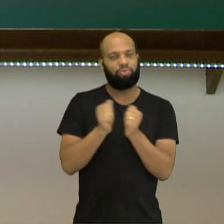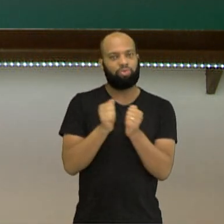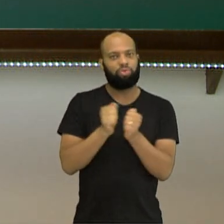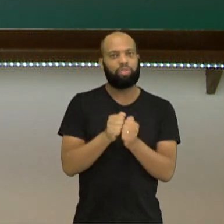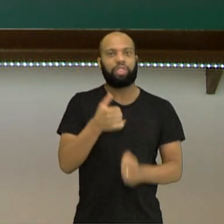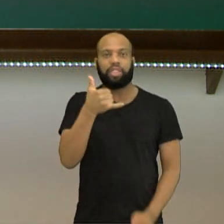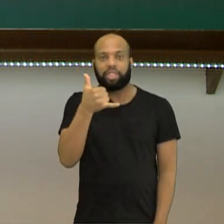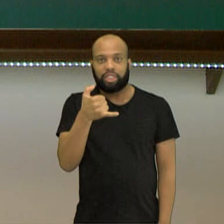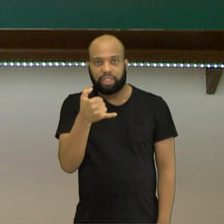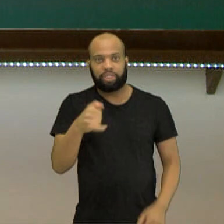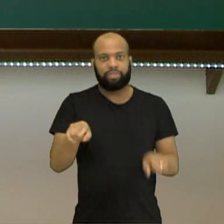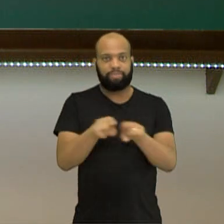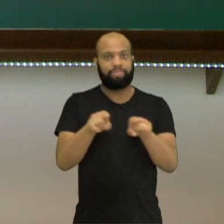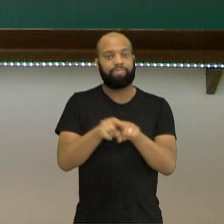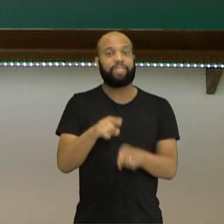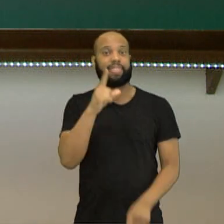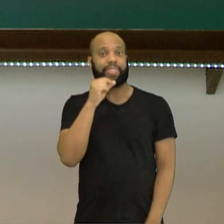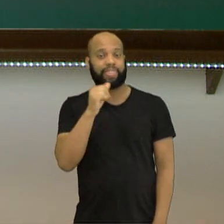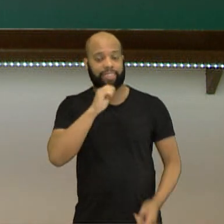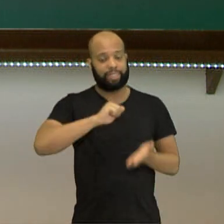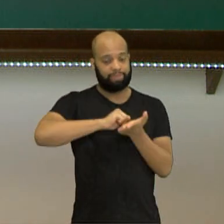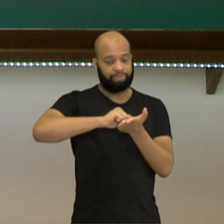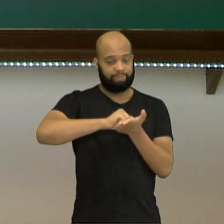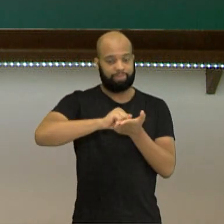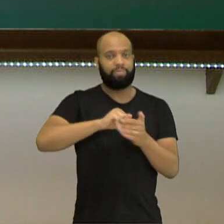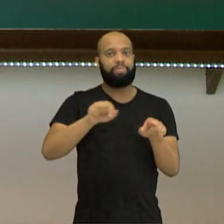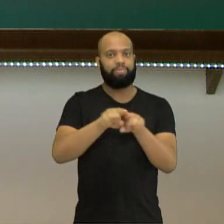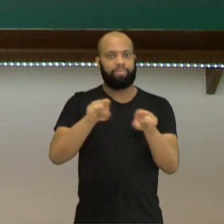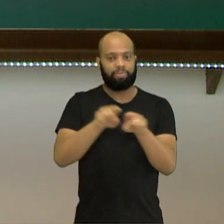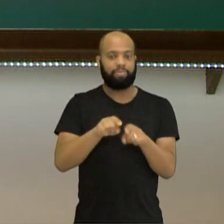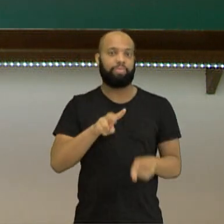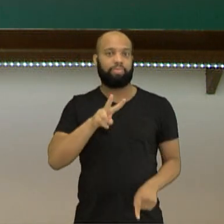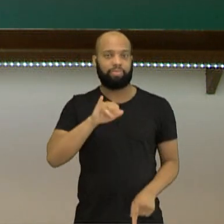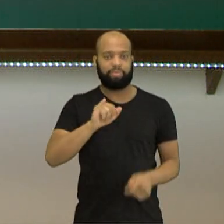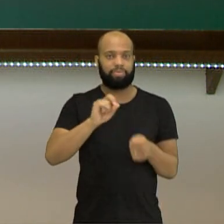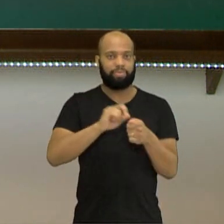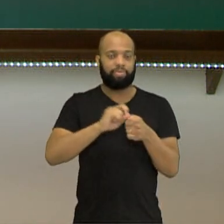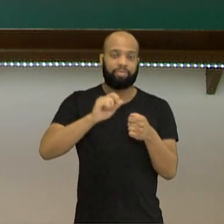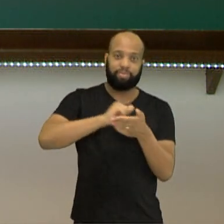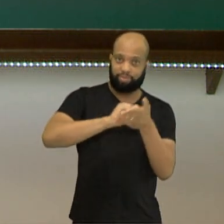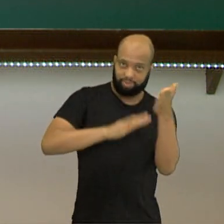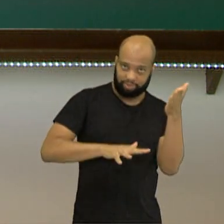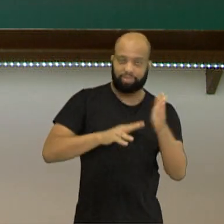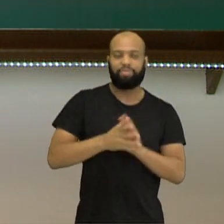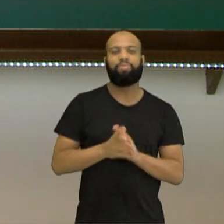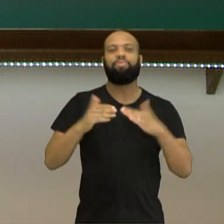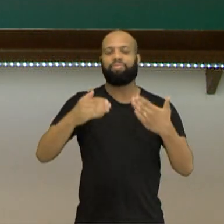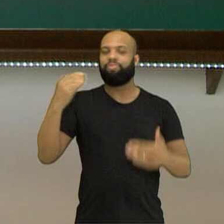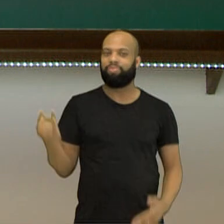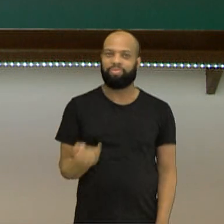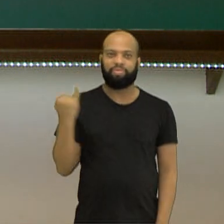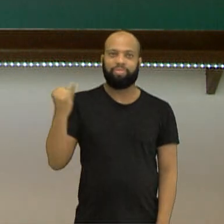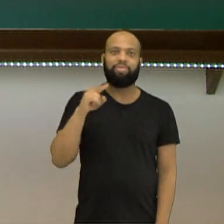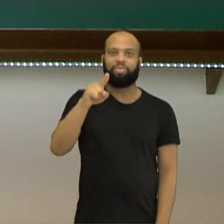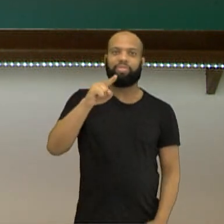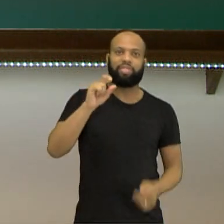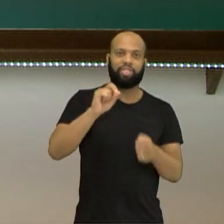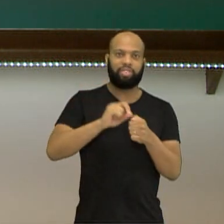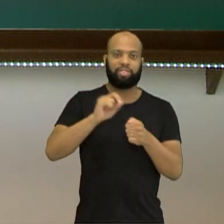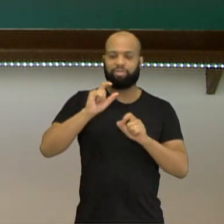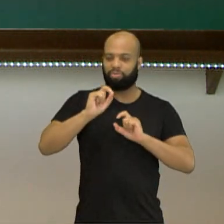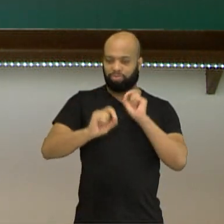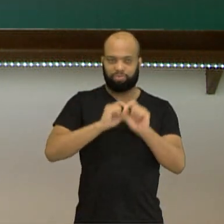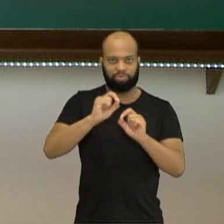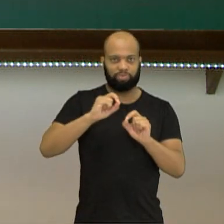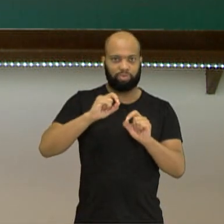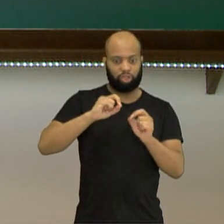Caneta, o lápis, borrachinha. Nós vamos fazer exercícios, então é importante que você tenha todo esse material ao